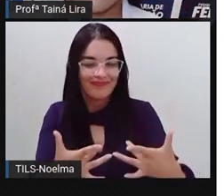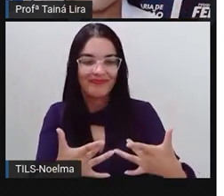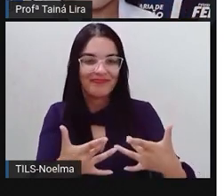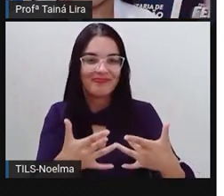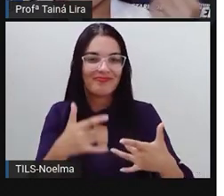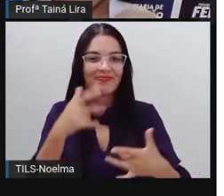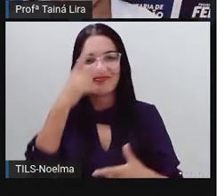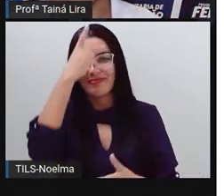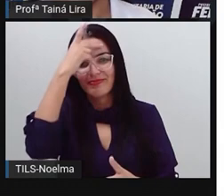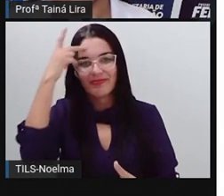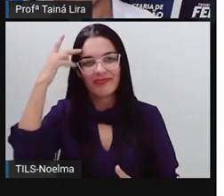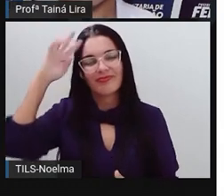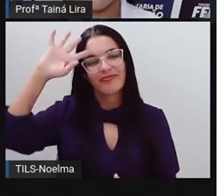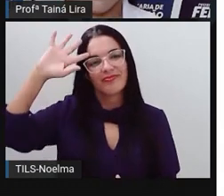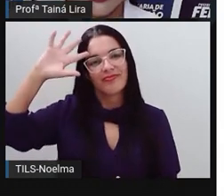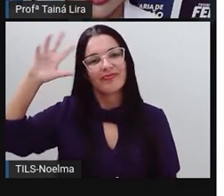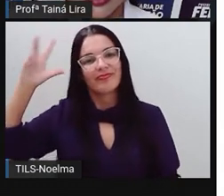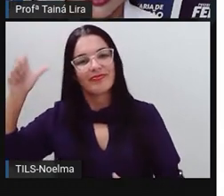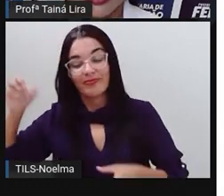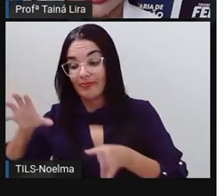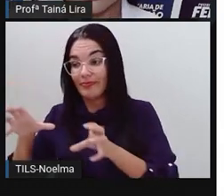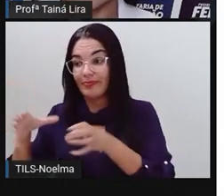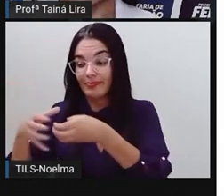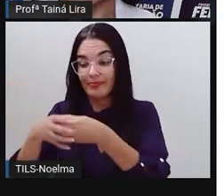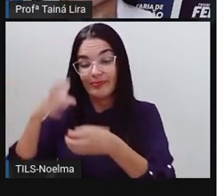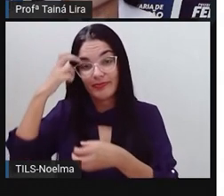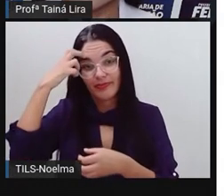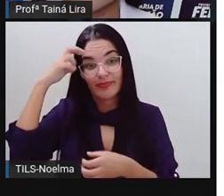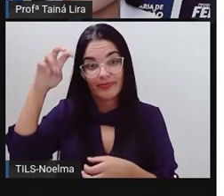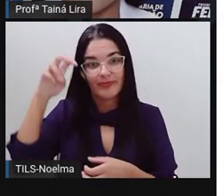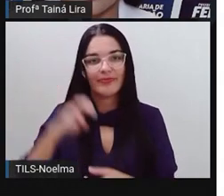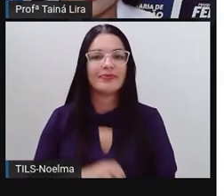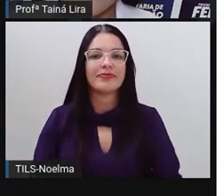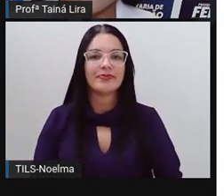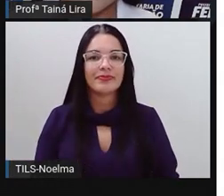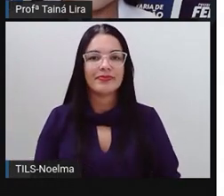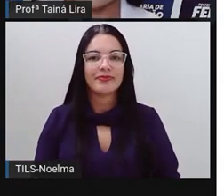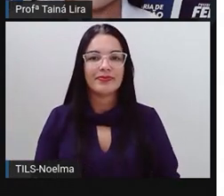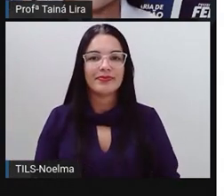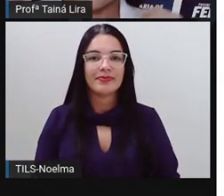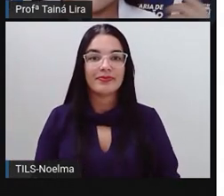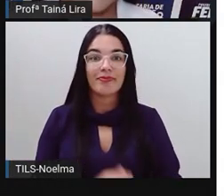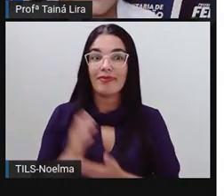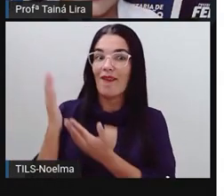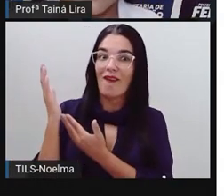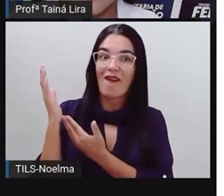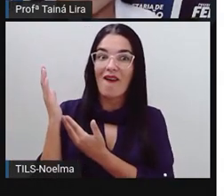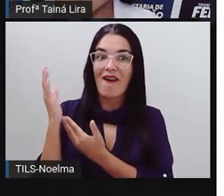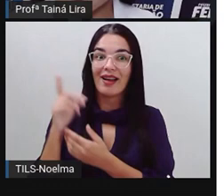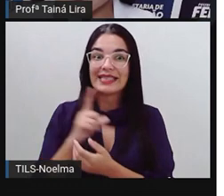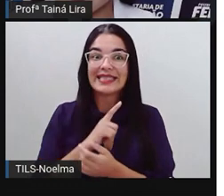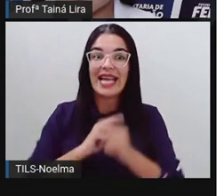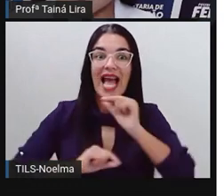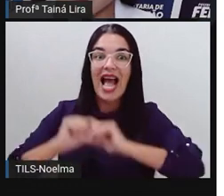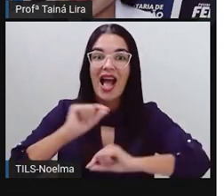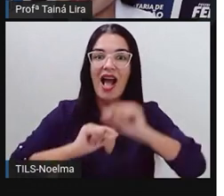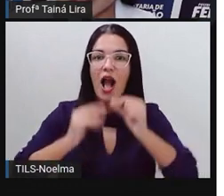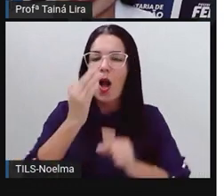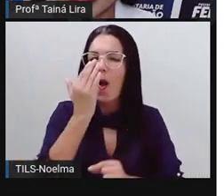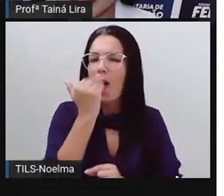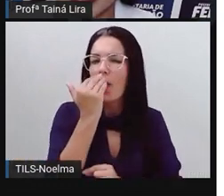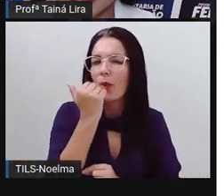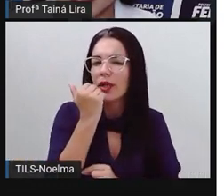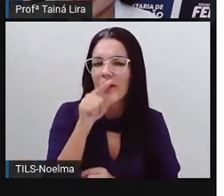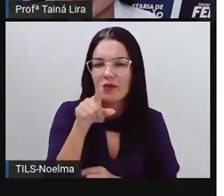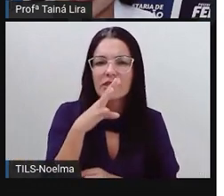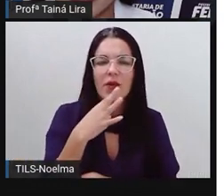contribuição dos africanos para a formação da nossa cultura ou então na culinária quem conhece esse